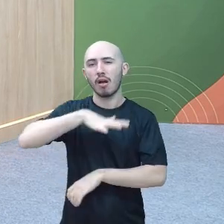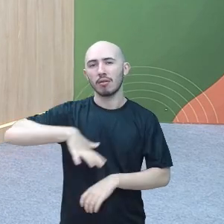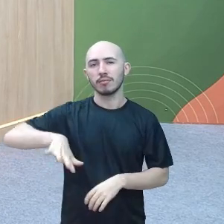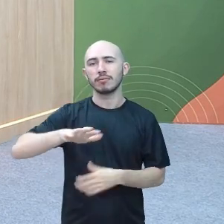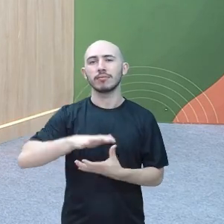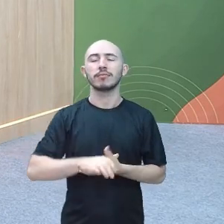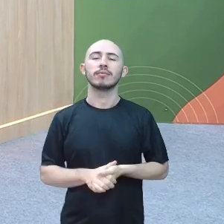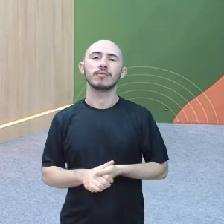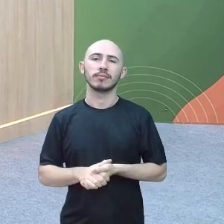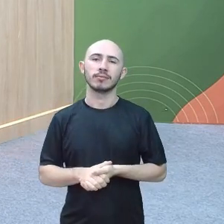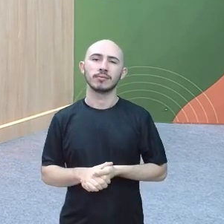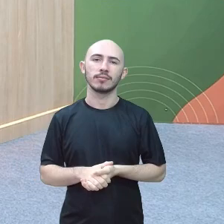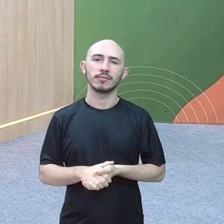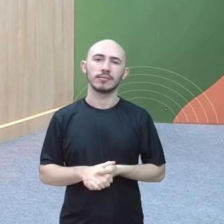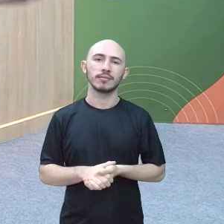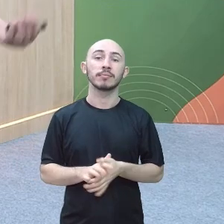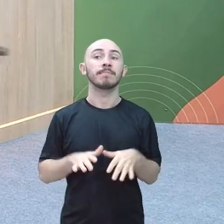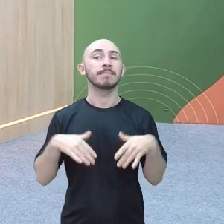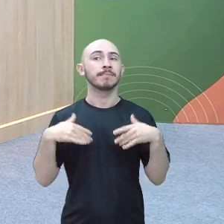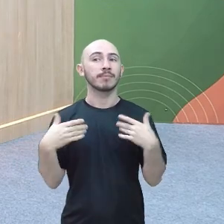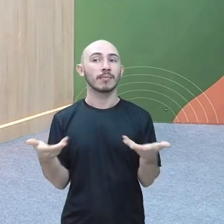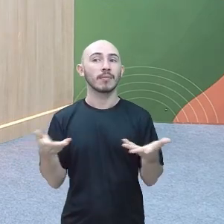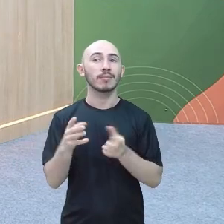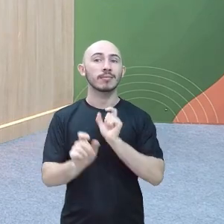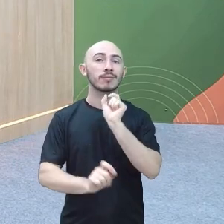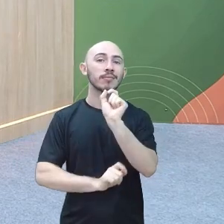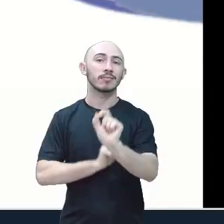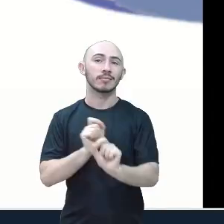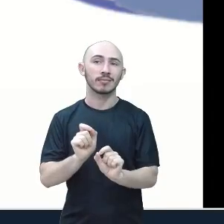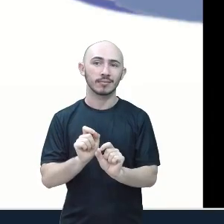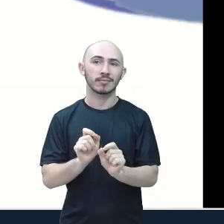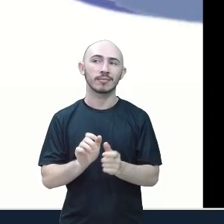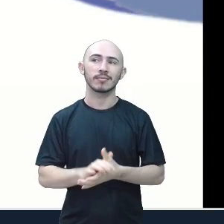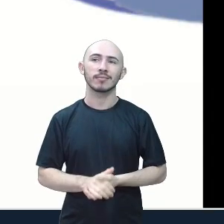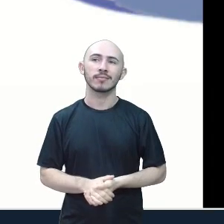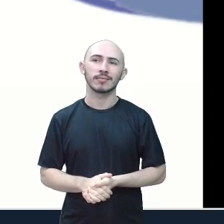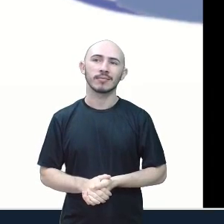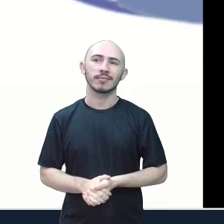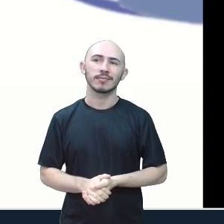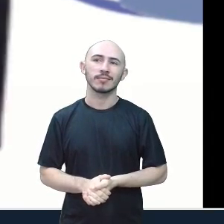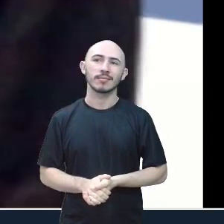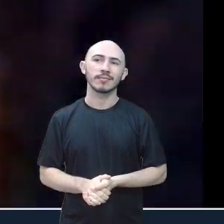mais. E aí a gente chega